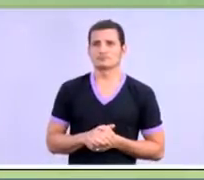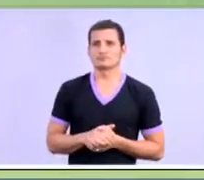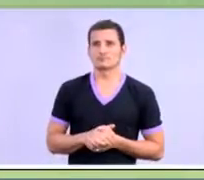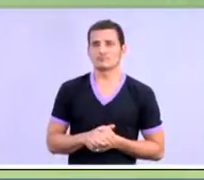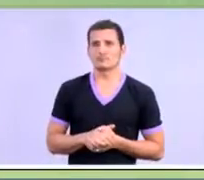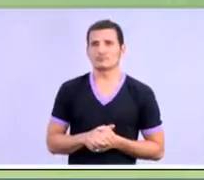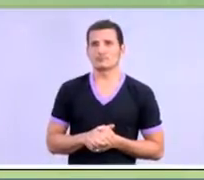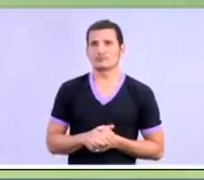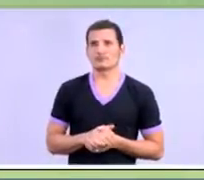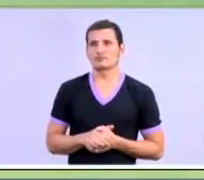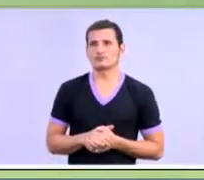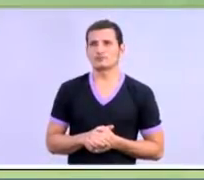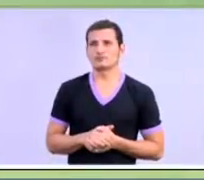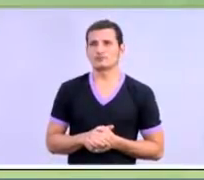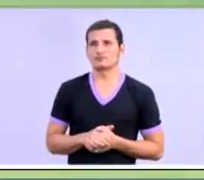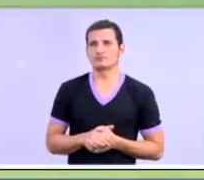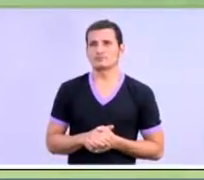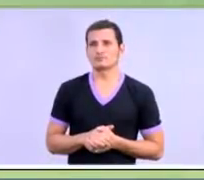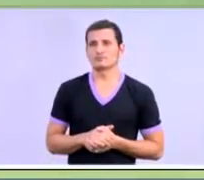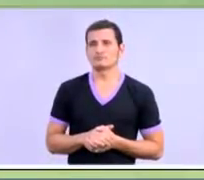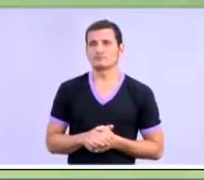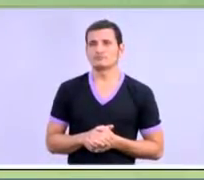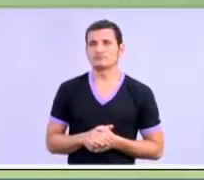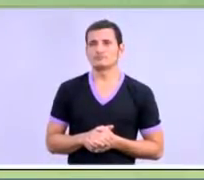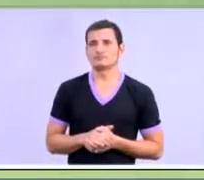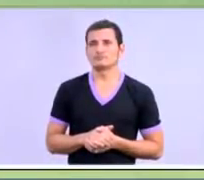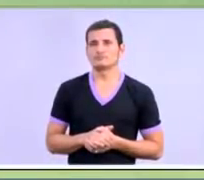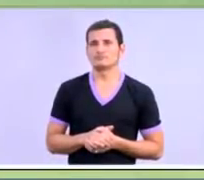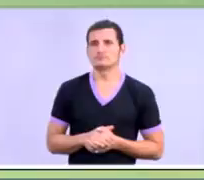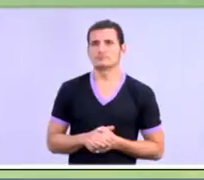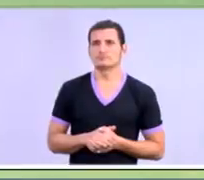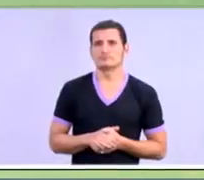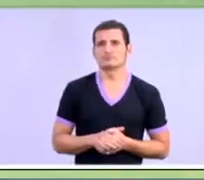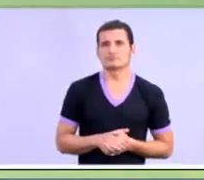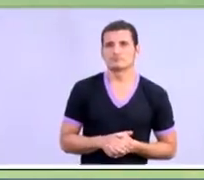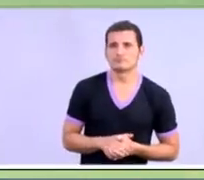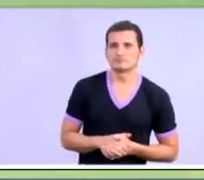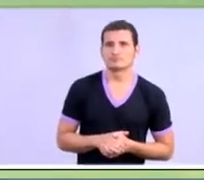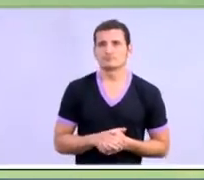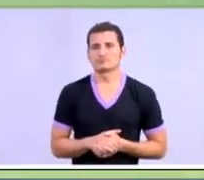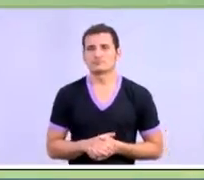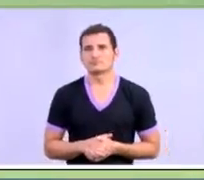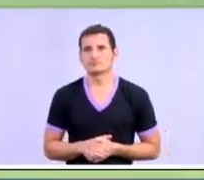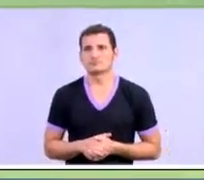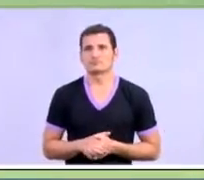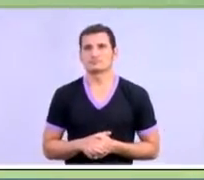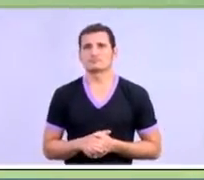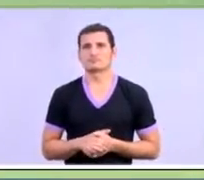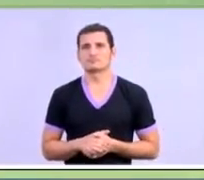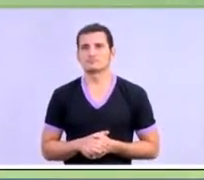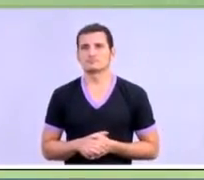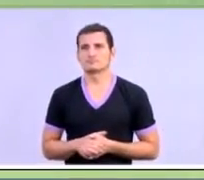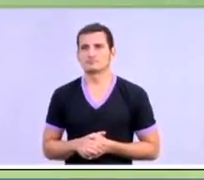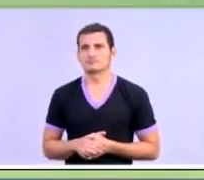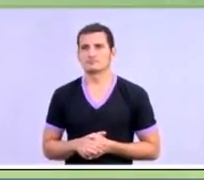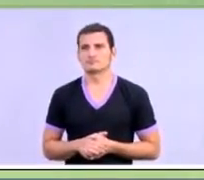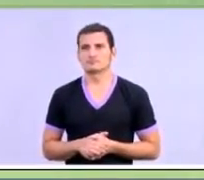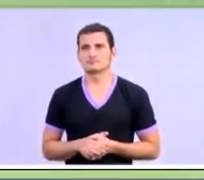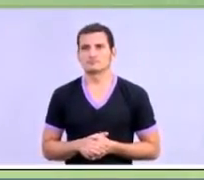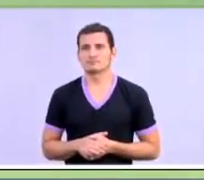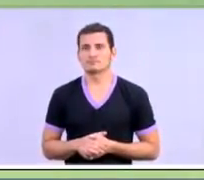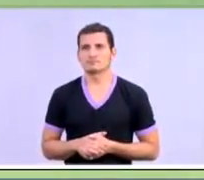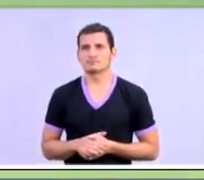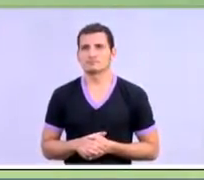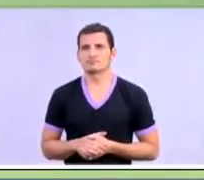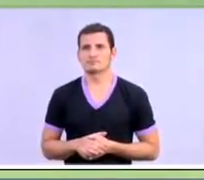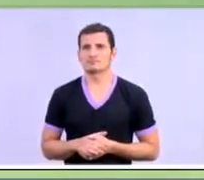OSI, camada 1 e 2, física e enlace de dados, ok? Então aí a gente consegue fazer essa